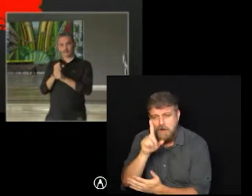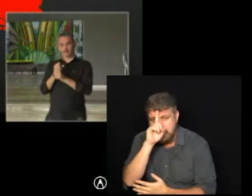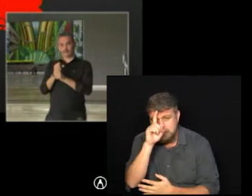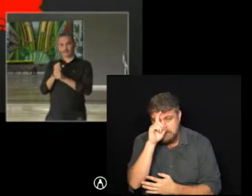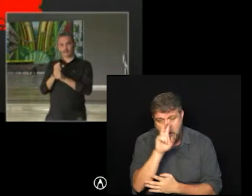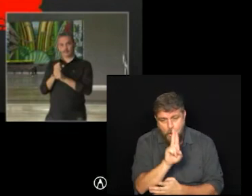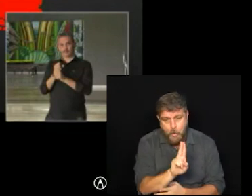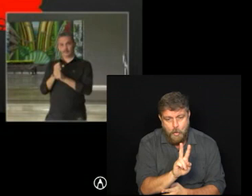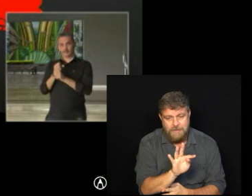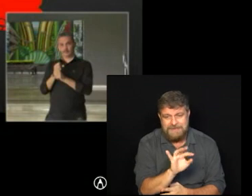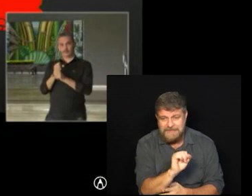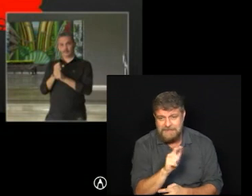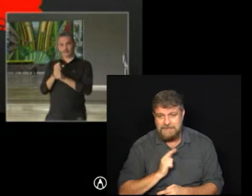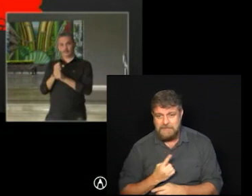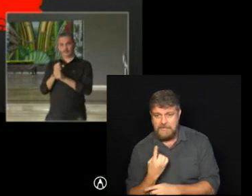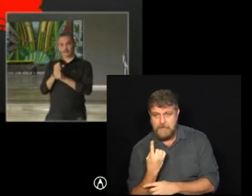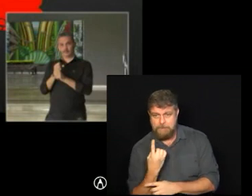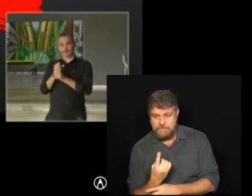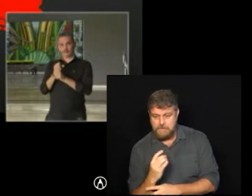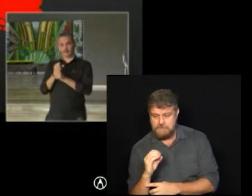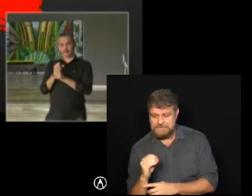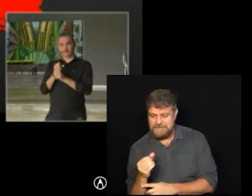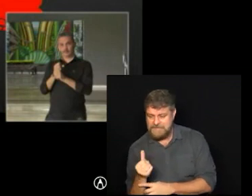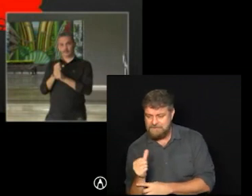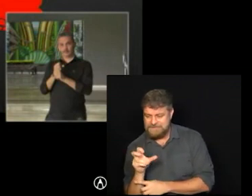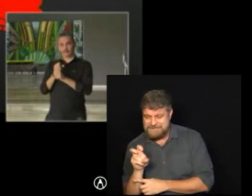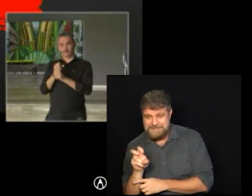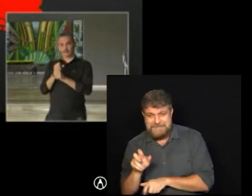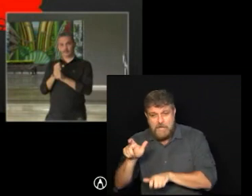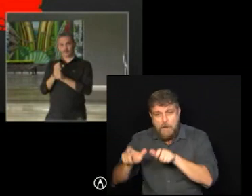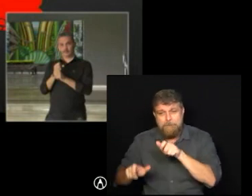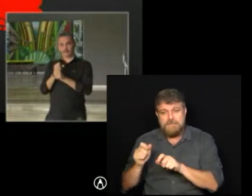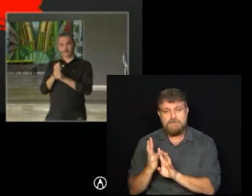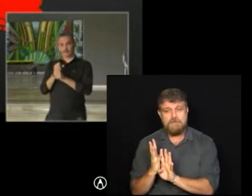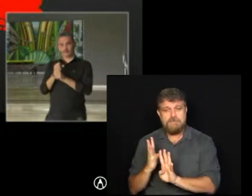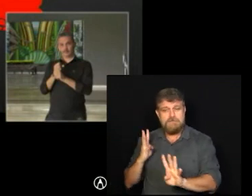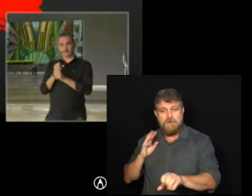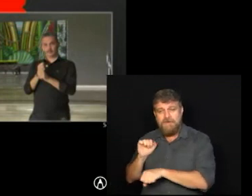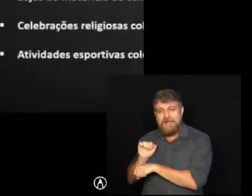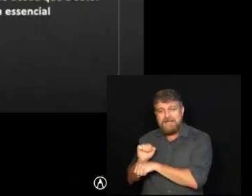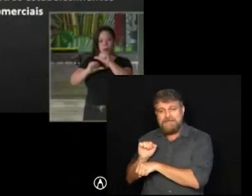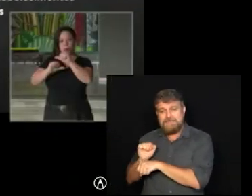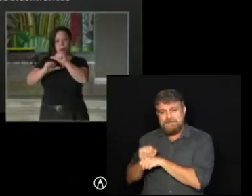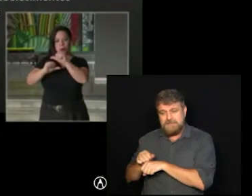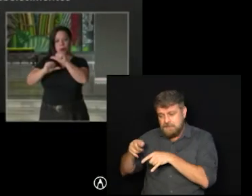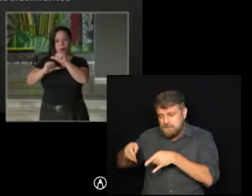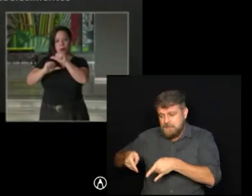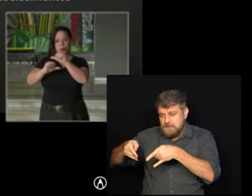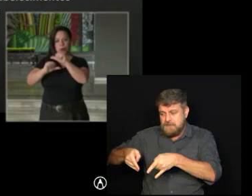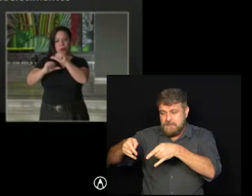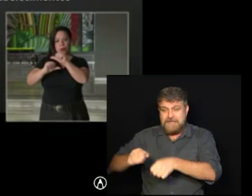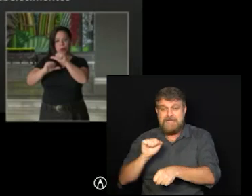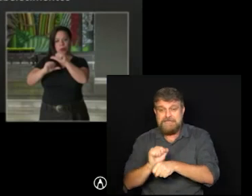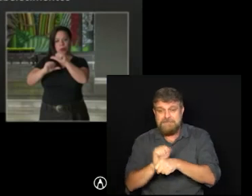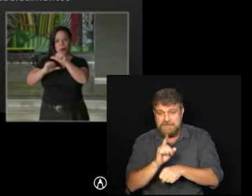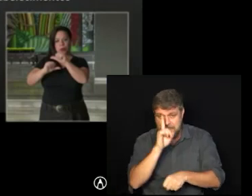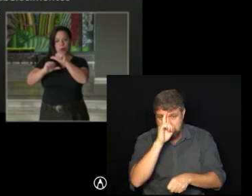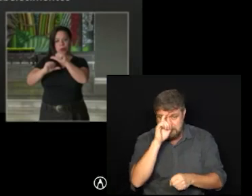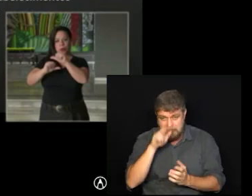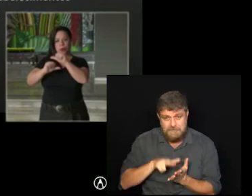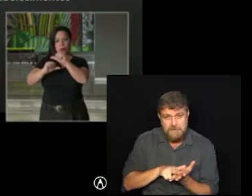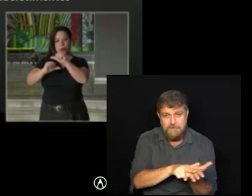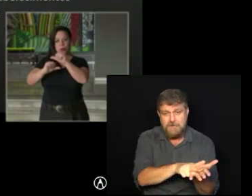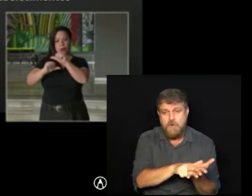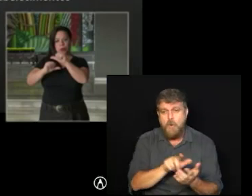Covid. 1.065 pacientes estão aguardando no sistema de regulação estadual. Mas, Gabriel, o que é a